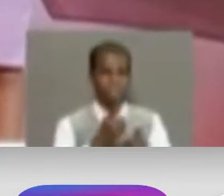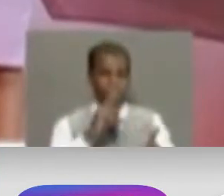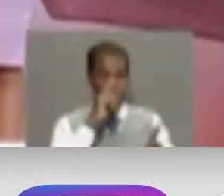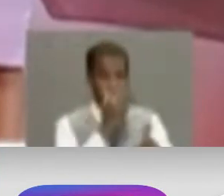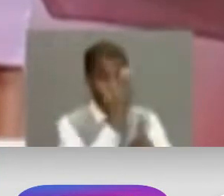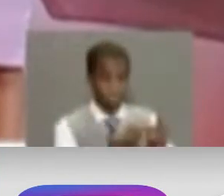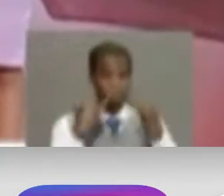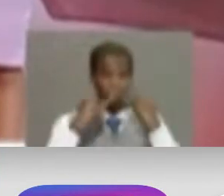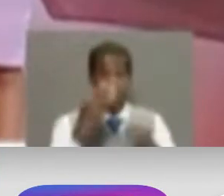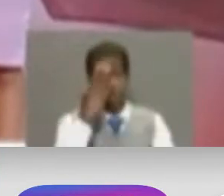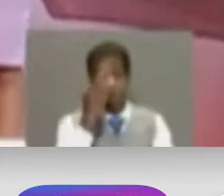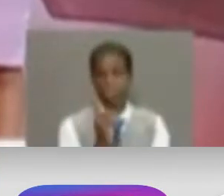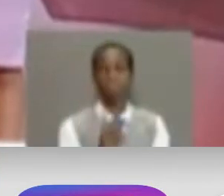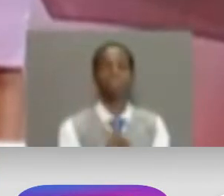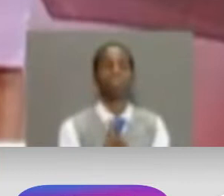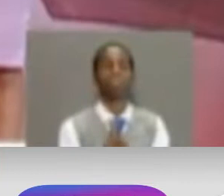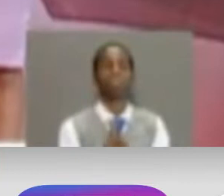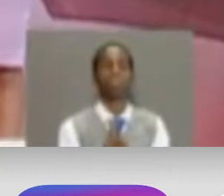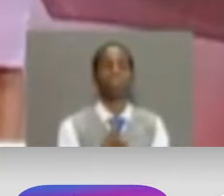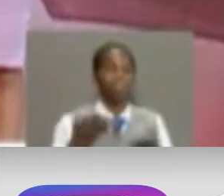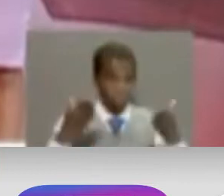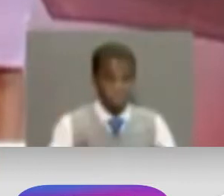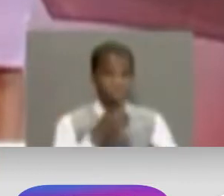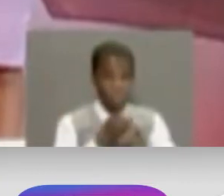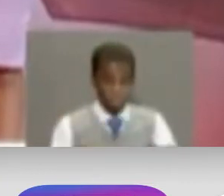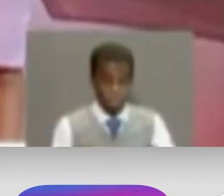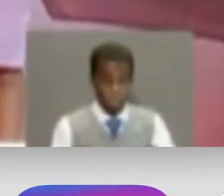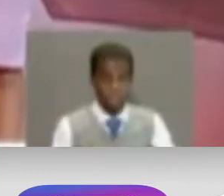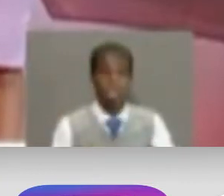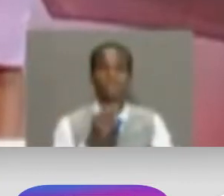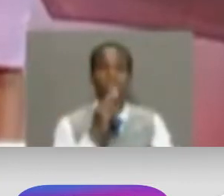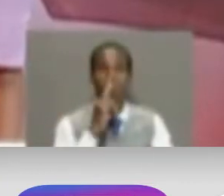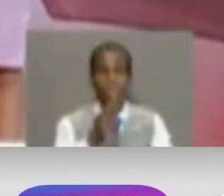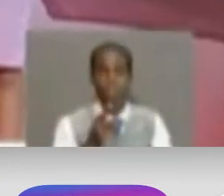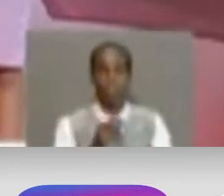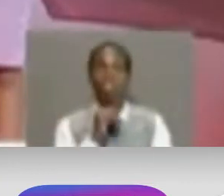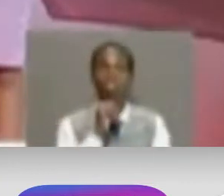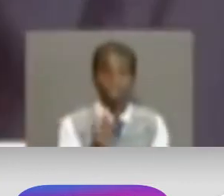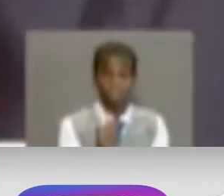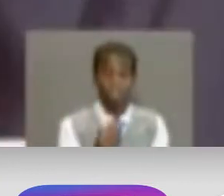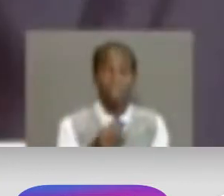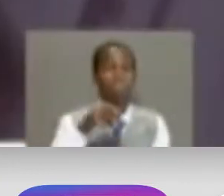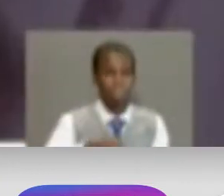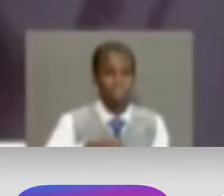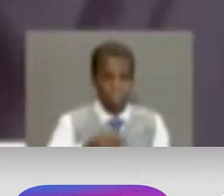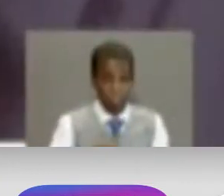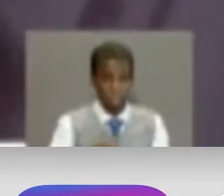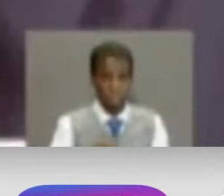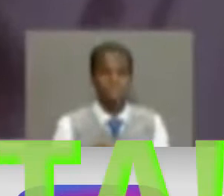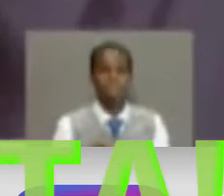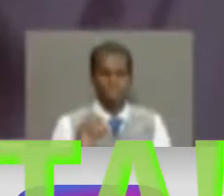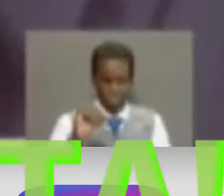fácil, e não, eu sei disso, a meio de vários xins dizer não. É preciso coragem, e por essa coragem eu quero muito